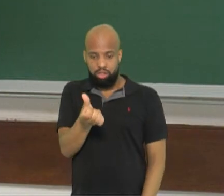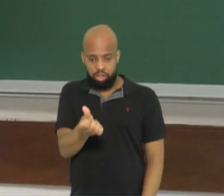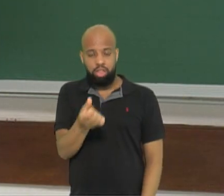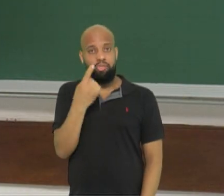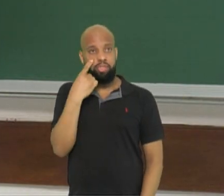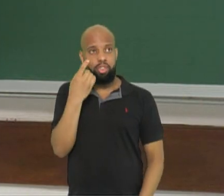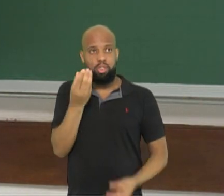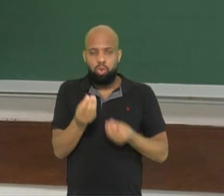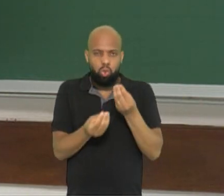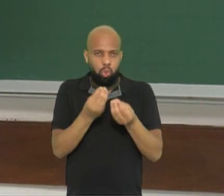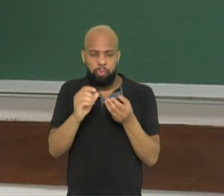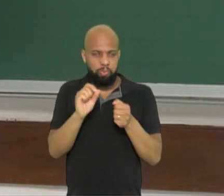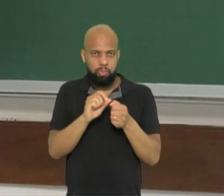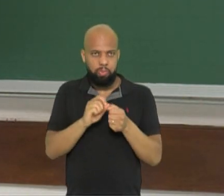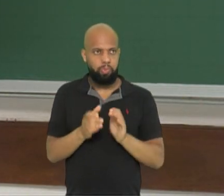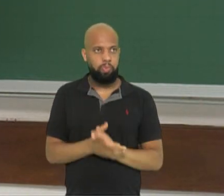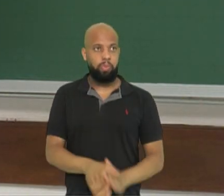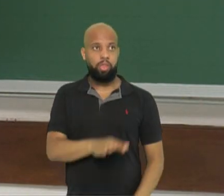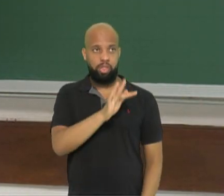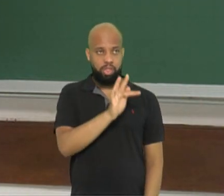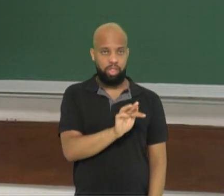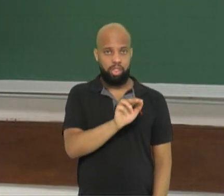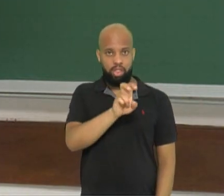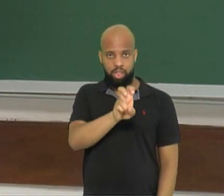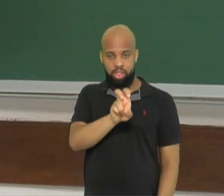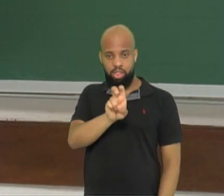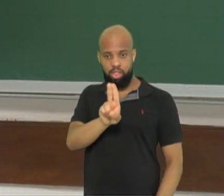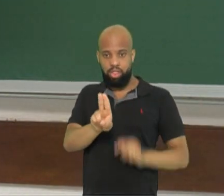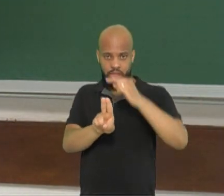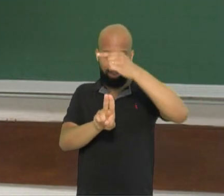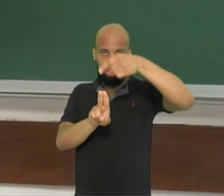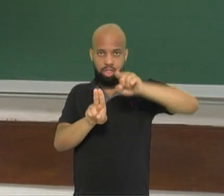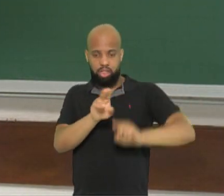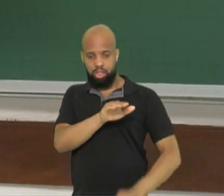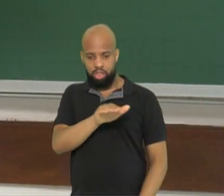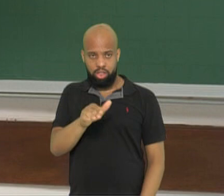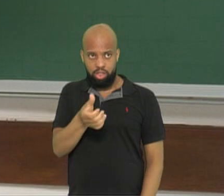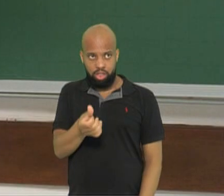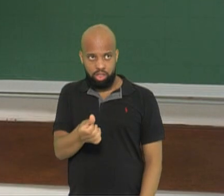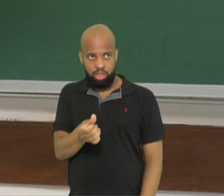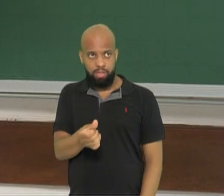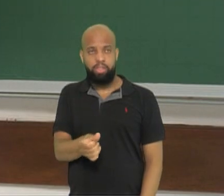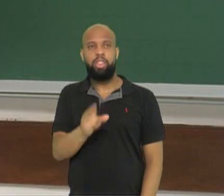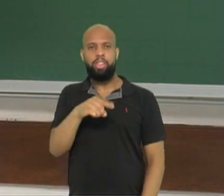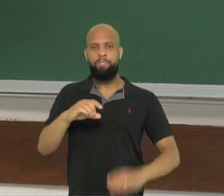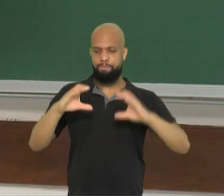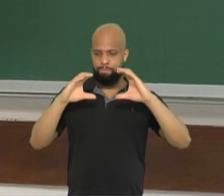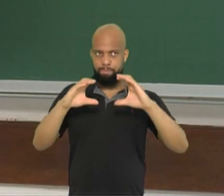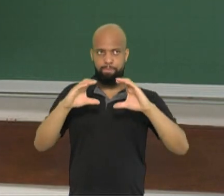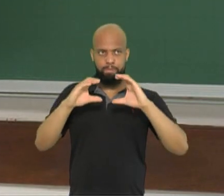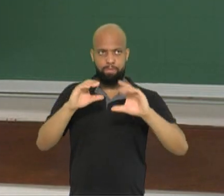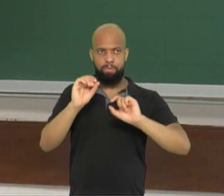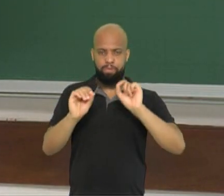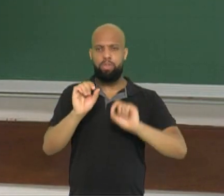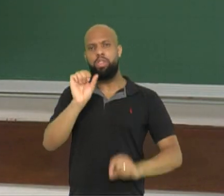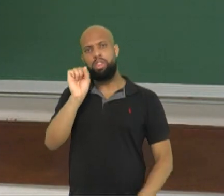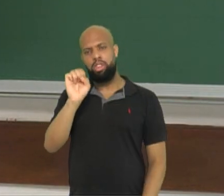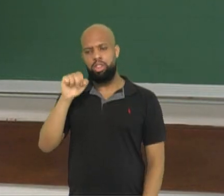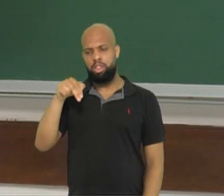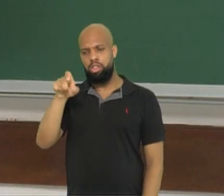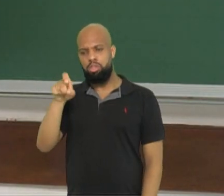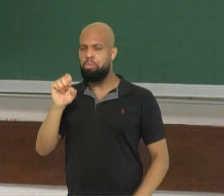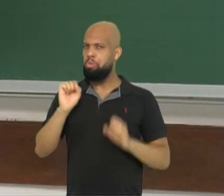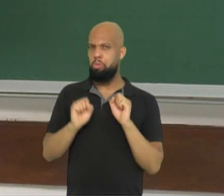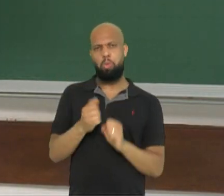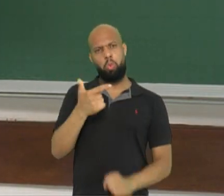aos passos, né? f de 5π sobre 6, a função é seno de x, que eu estou pedindo, né? Que poderia ser cosseno,